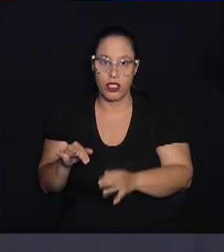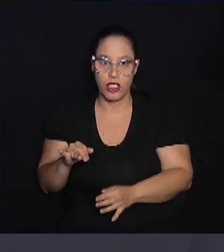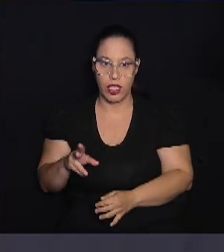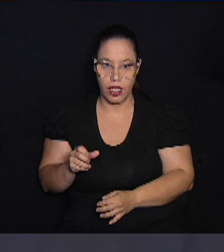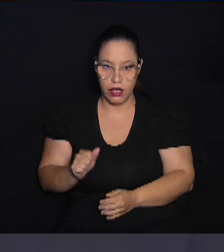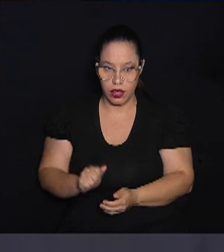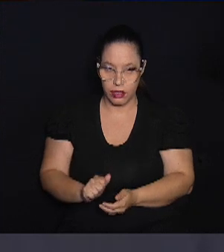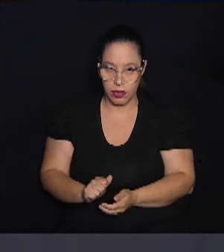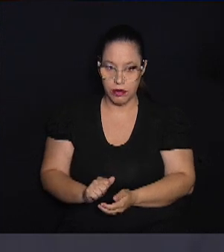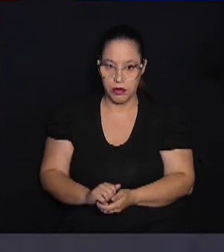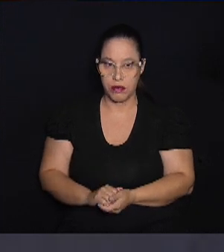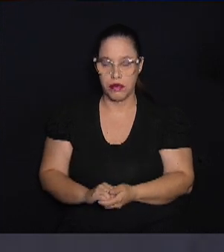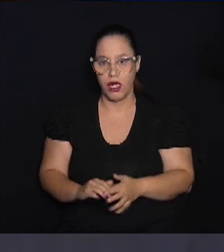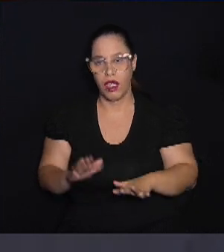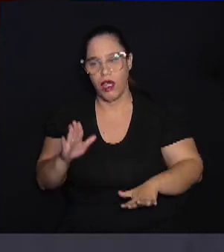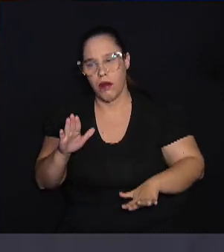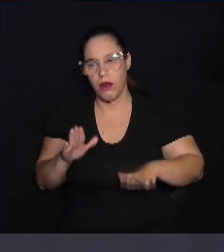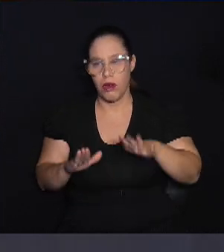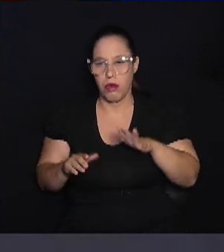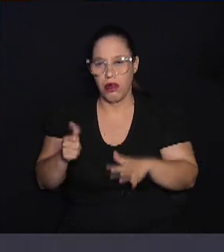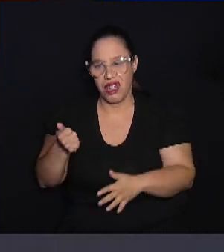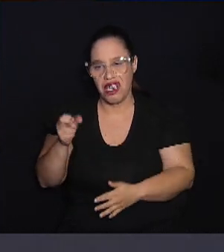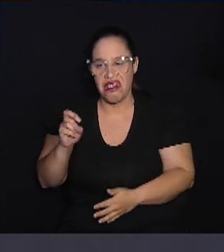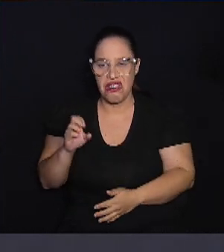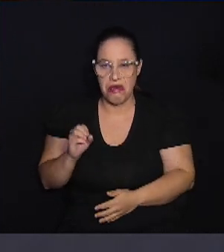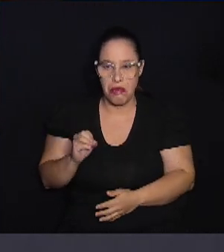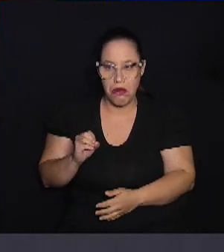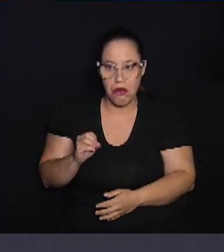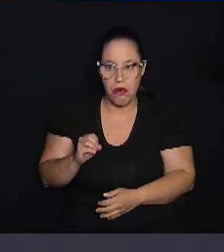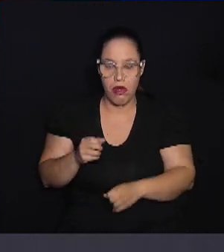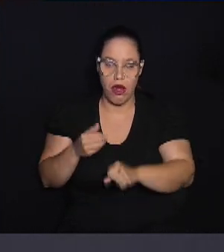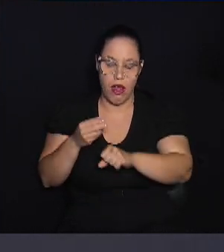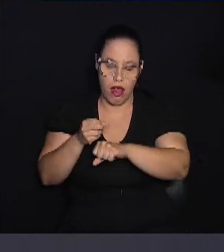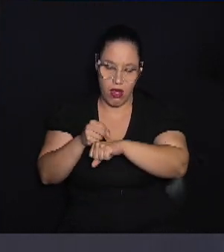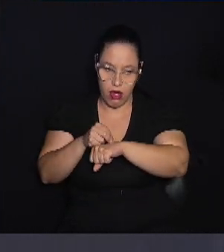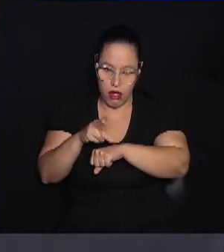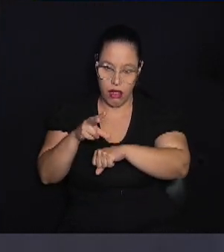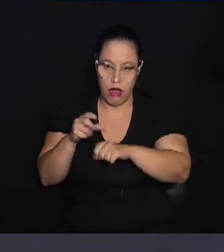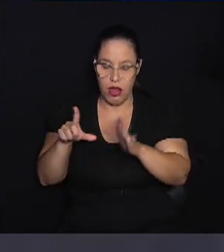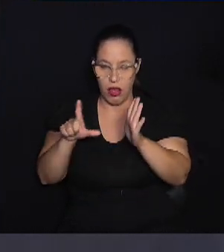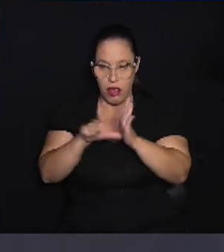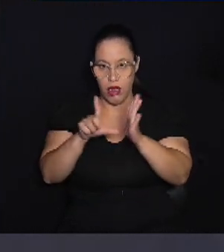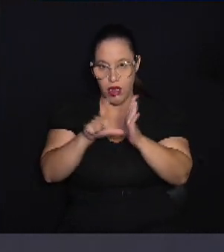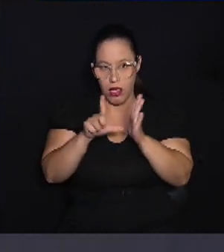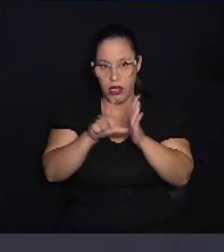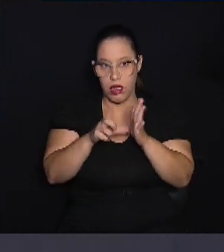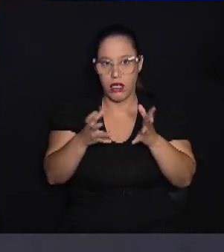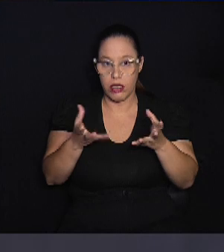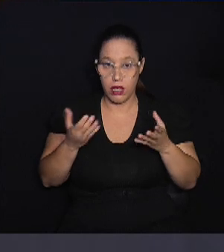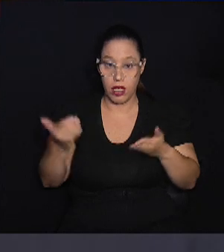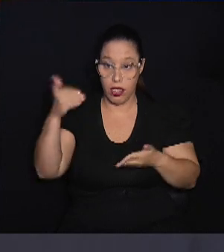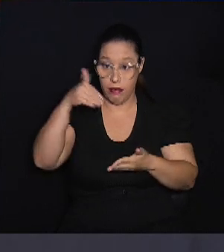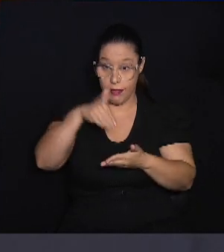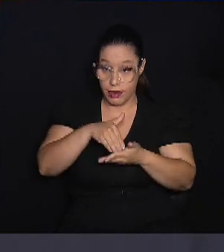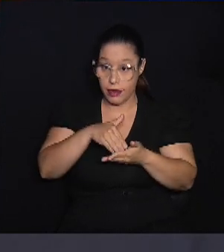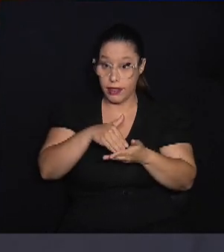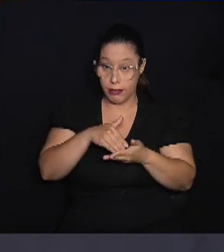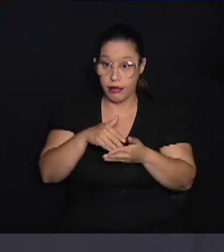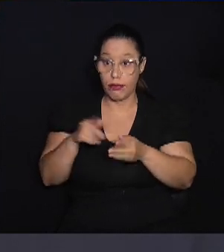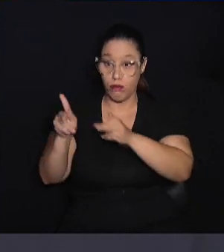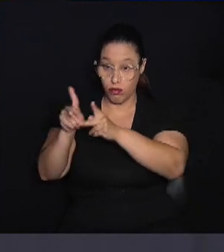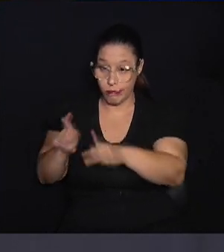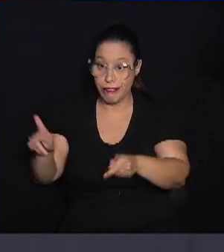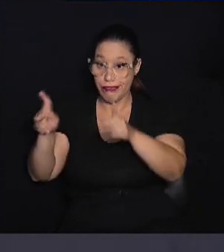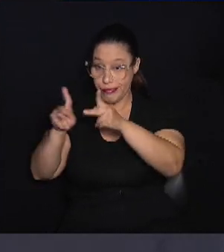está tendo uma média aí de 150 vagas de emprego para a quantidade de lojas que a gente agora está querendo trazer para o shopping. Então é um número